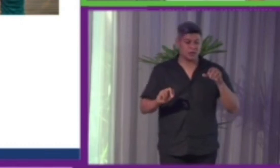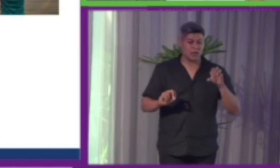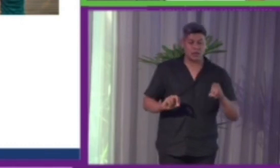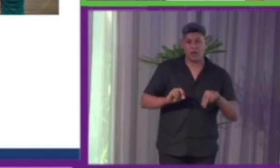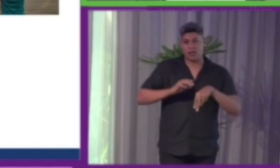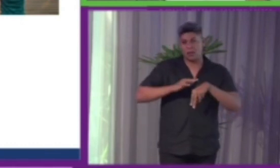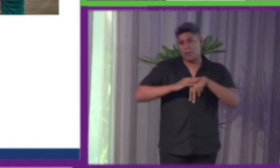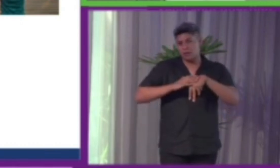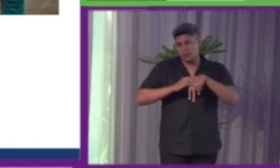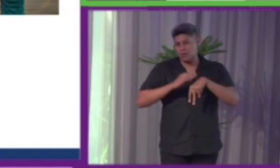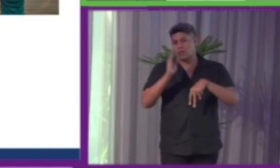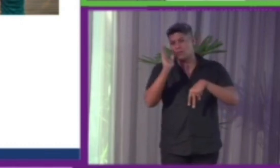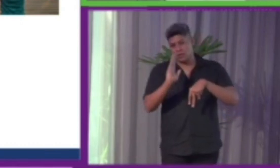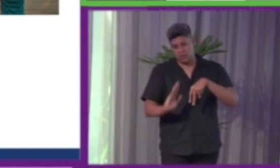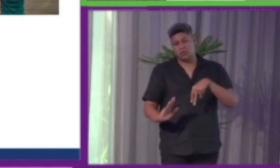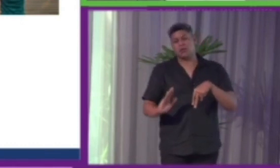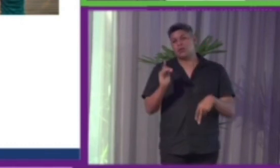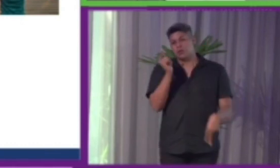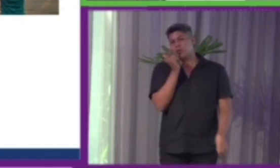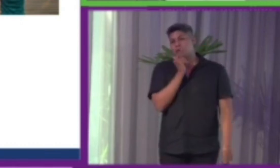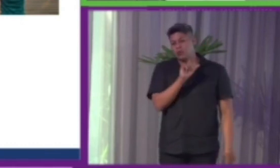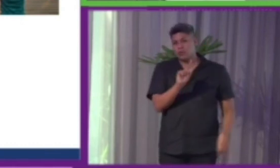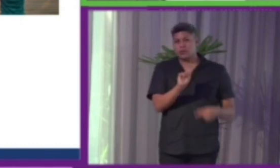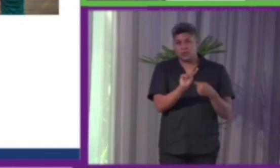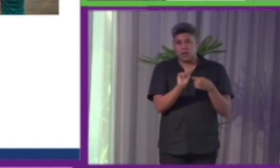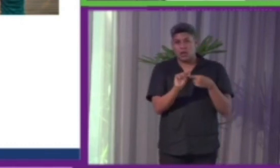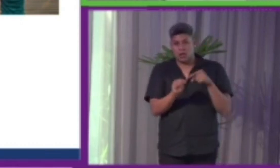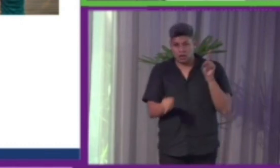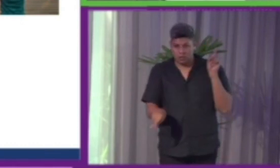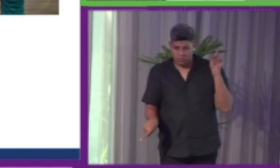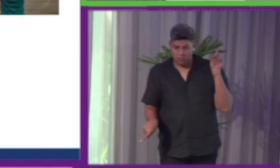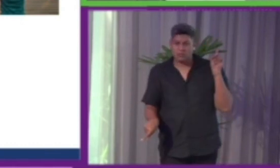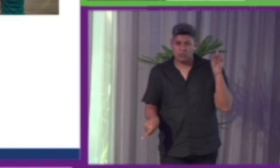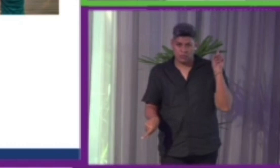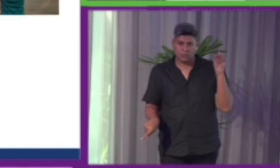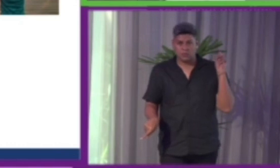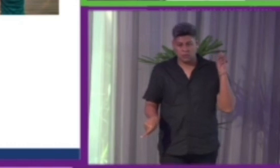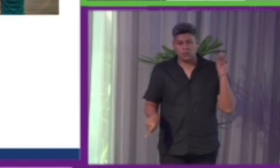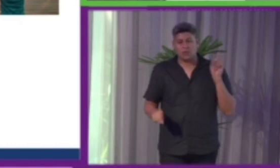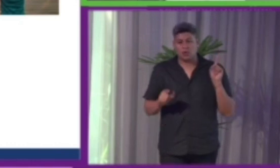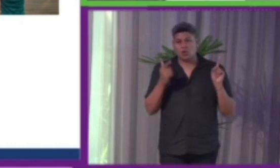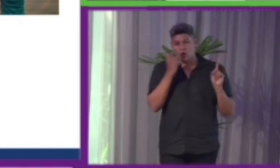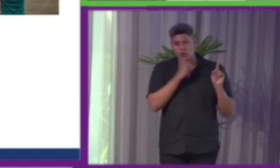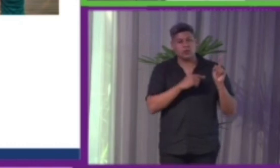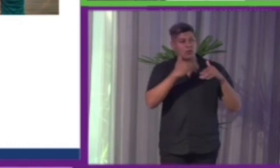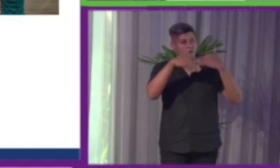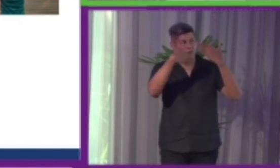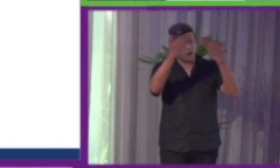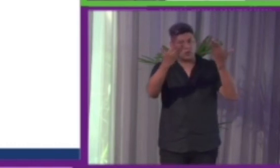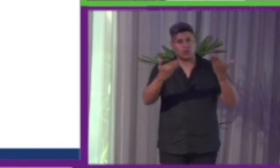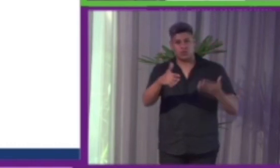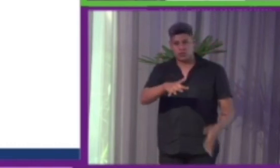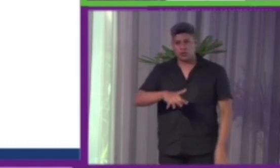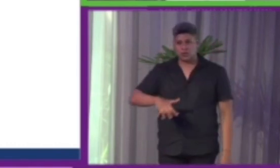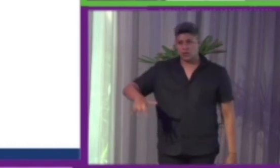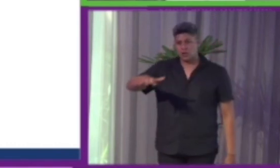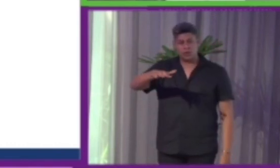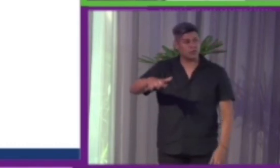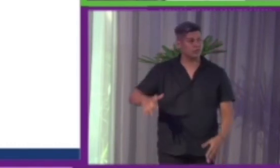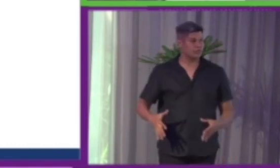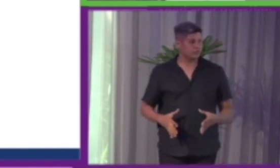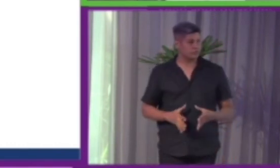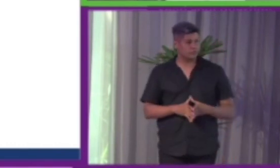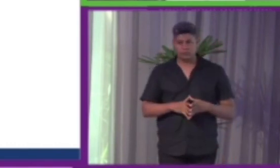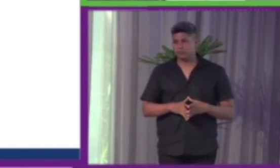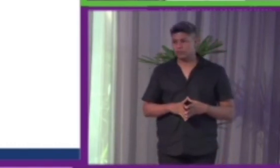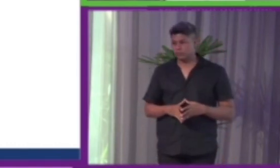para essa mutação, mas obviamente já foi um grande marco para a gente conseguir o avanço dentro desse cenário. E aí a